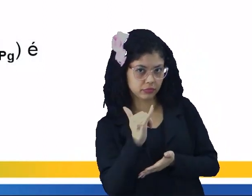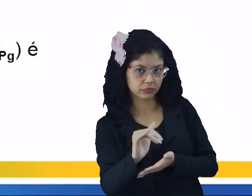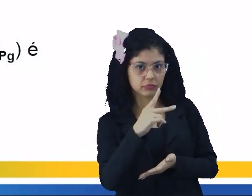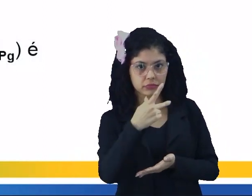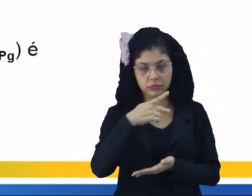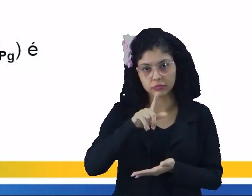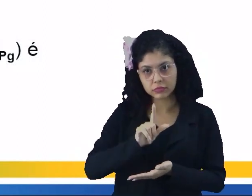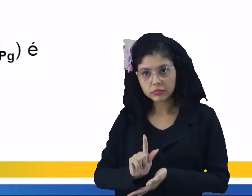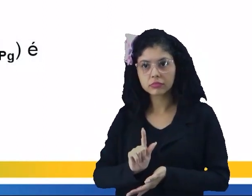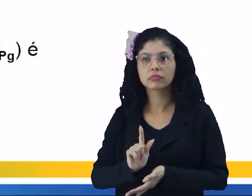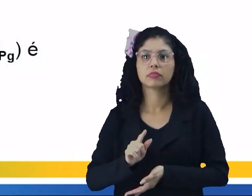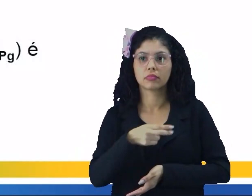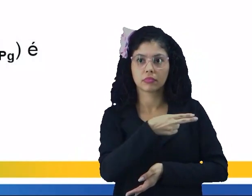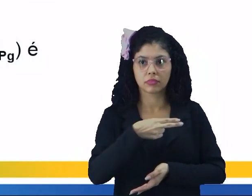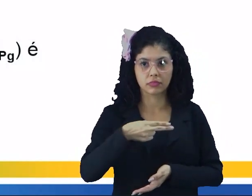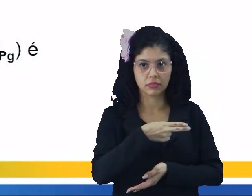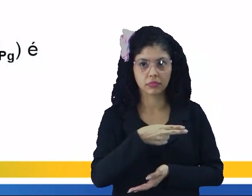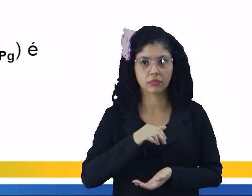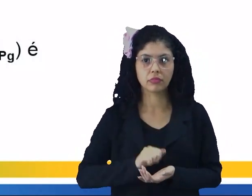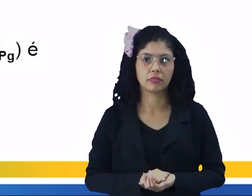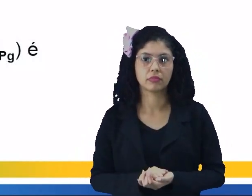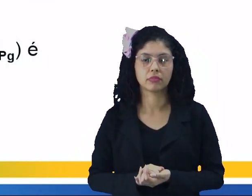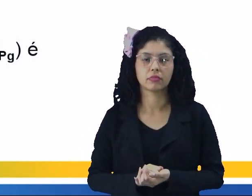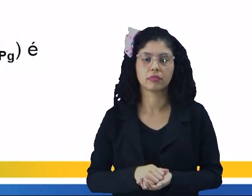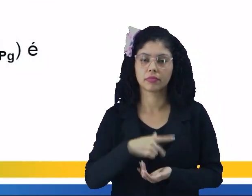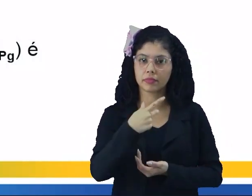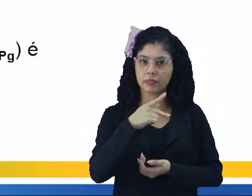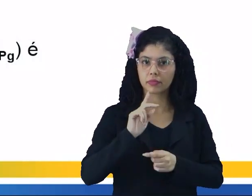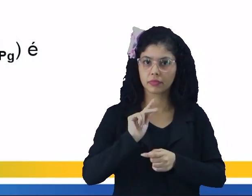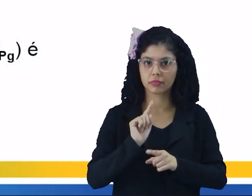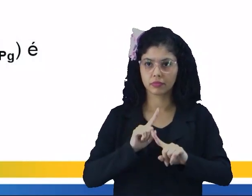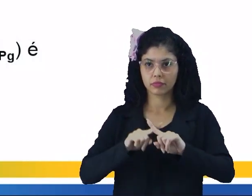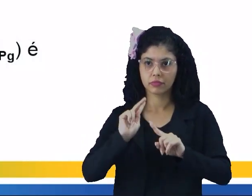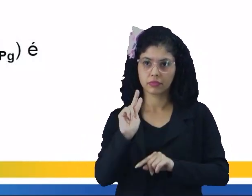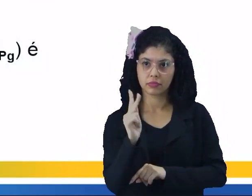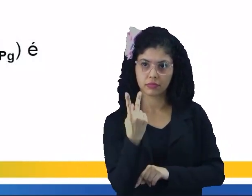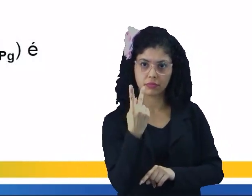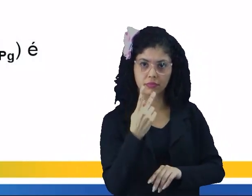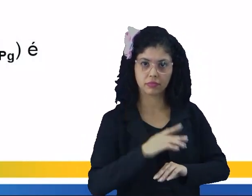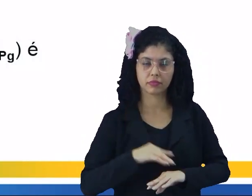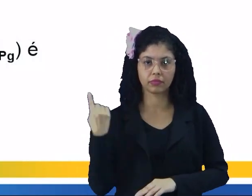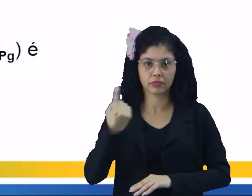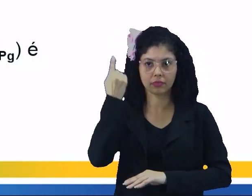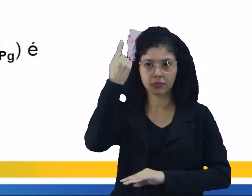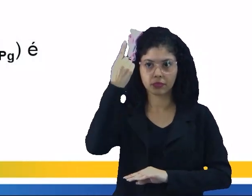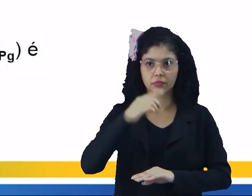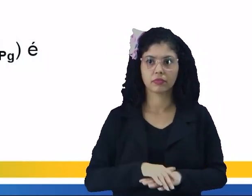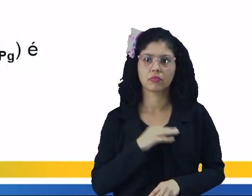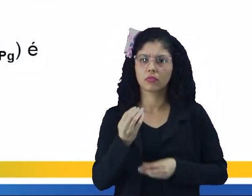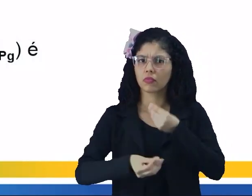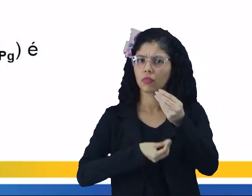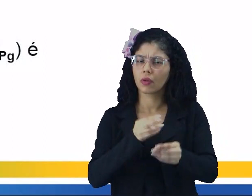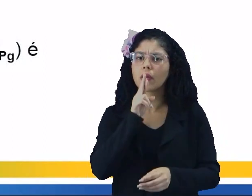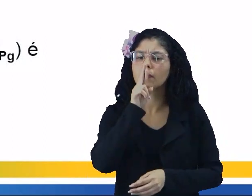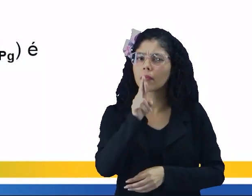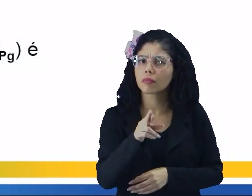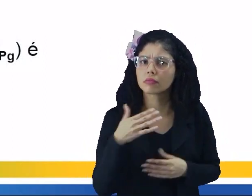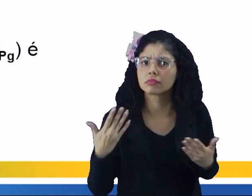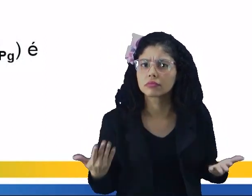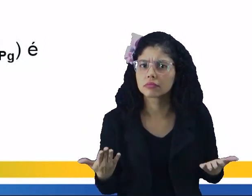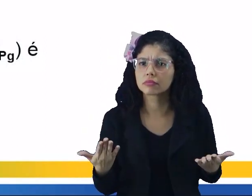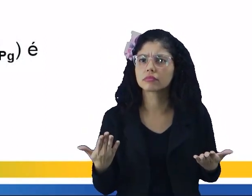potencial gravitacional, EPG, é igual a peso vezes altura. E como é que a gente calcula o